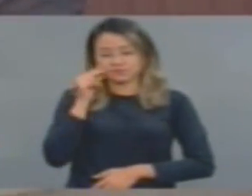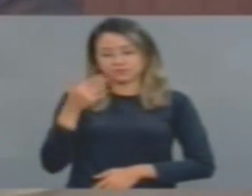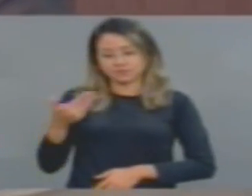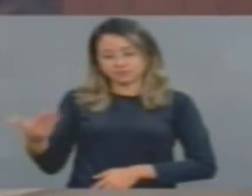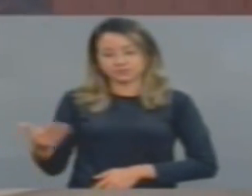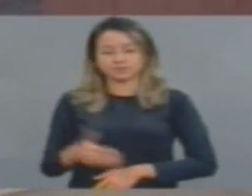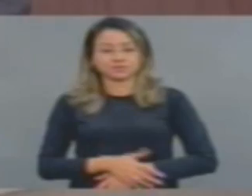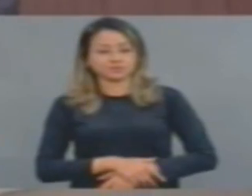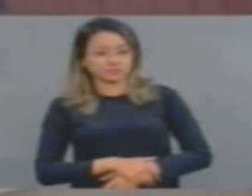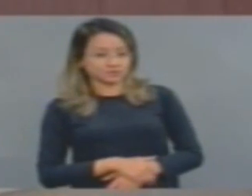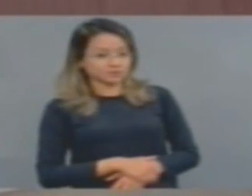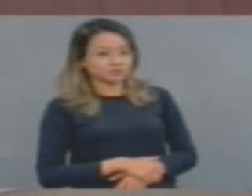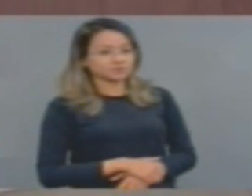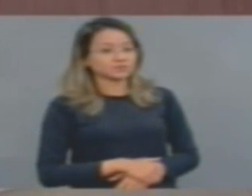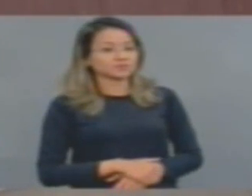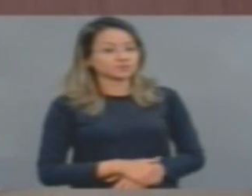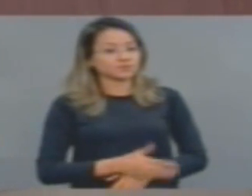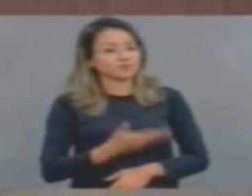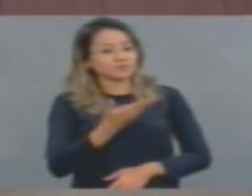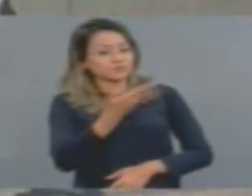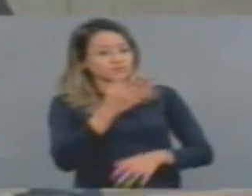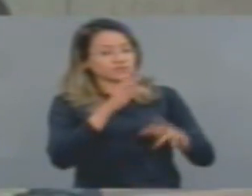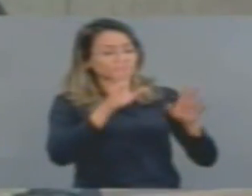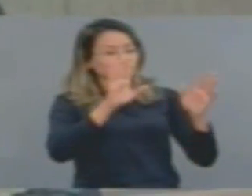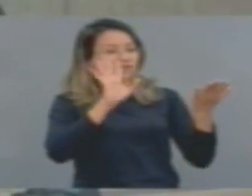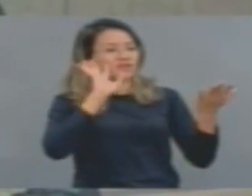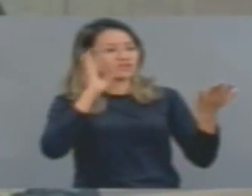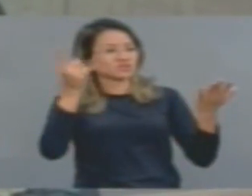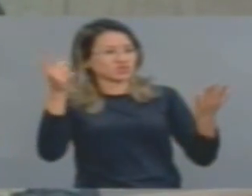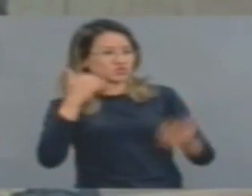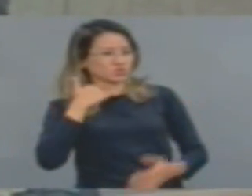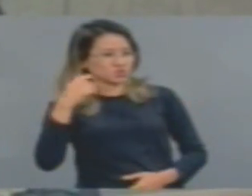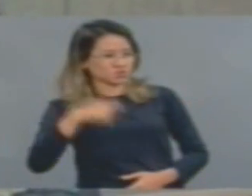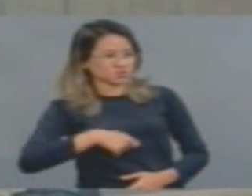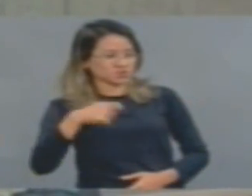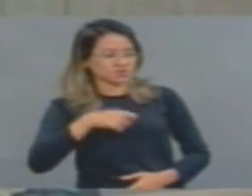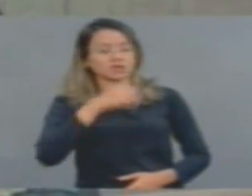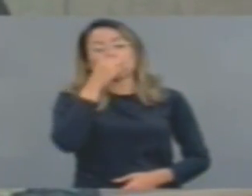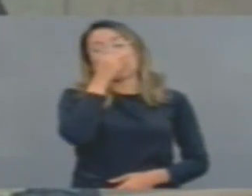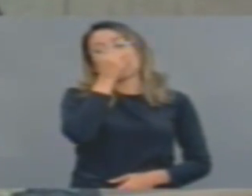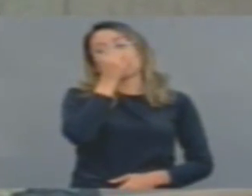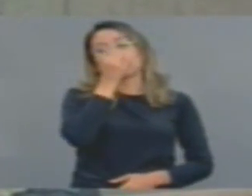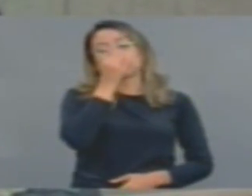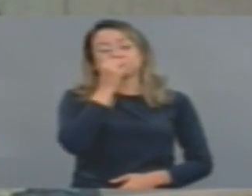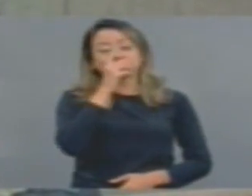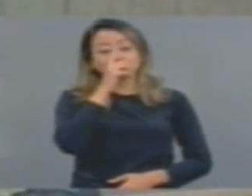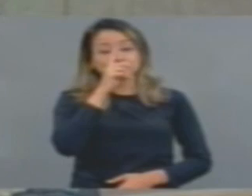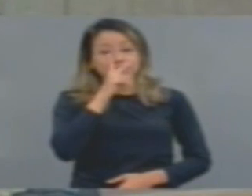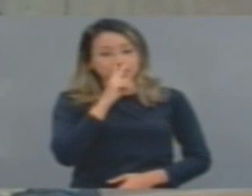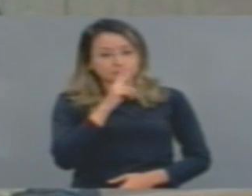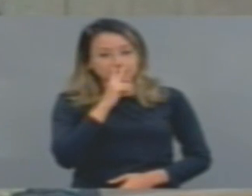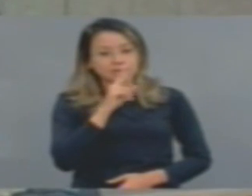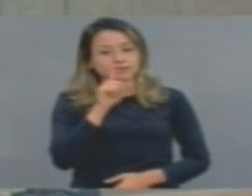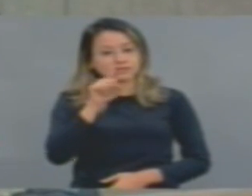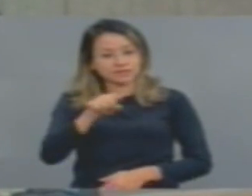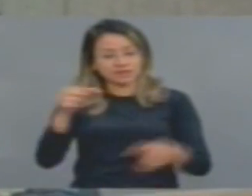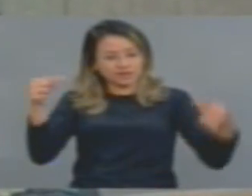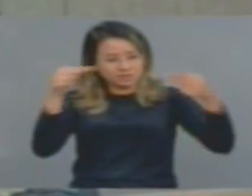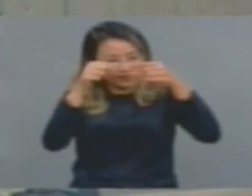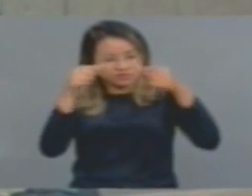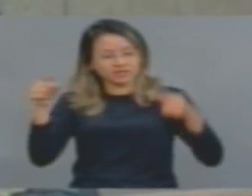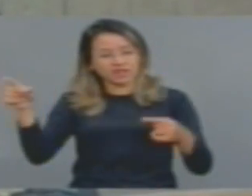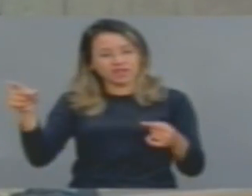Rosendo, essa decisão do juiz, ela vem em consonância com aquele relatório,